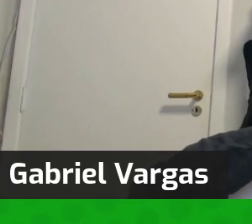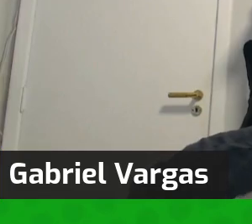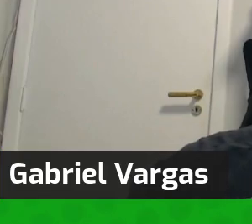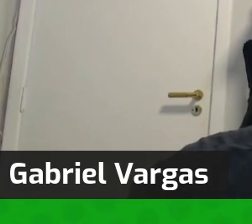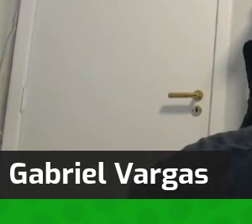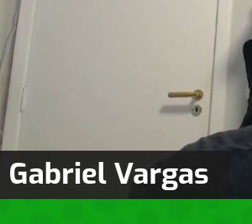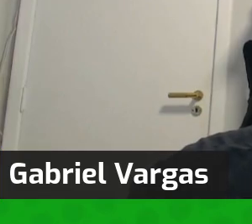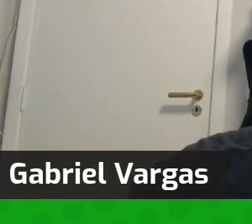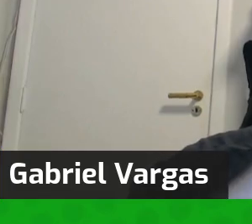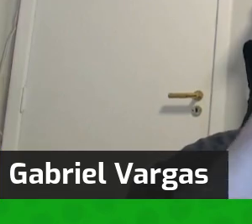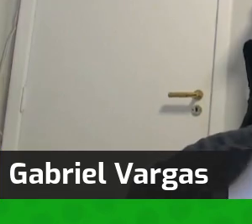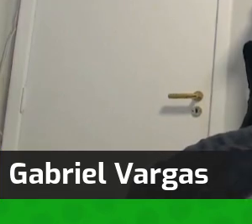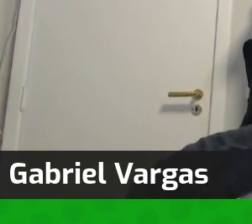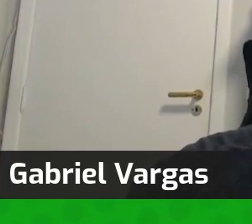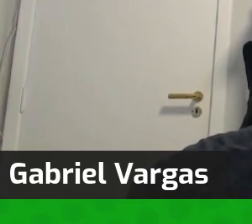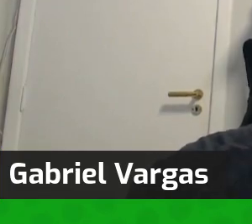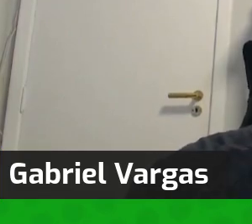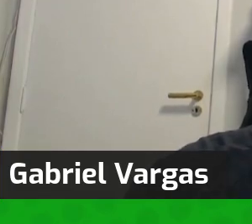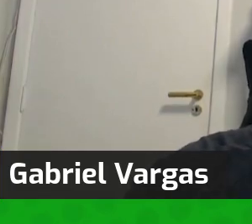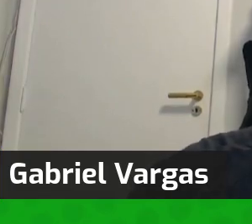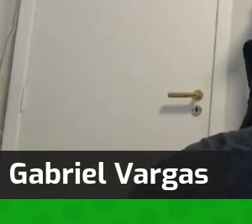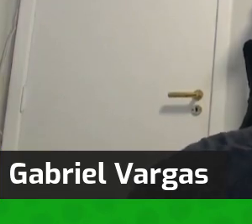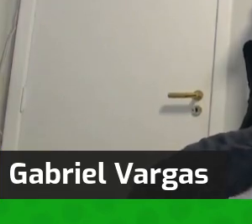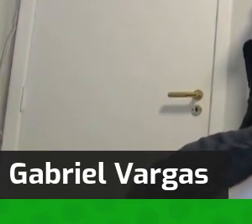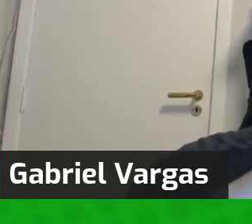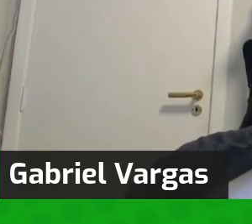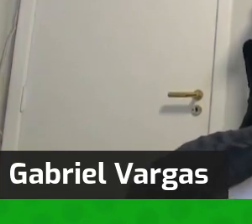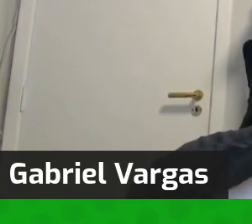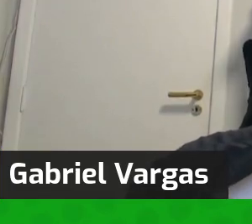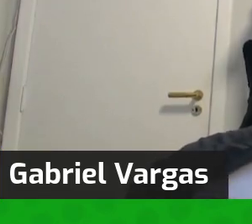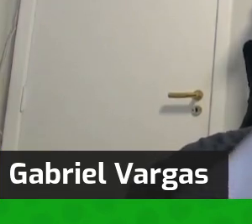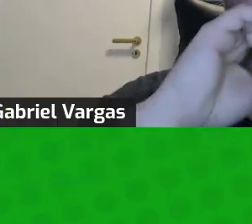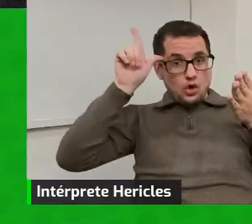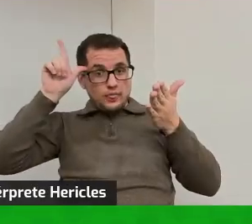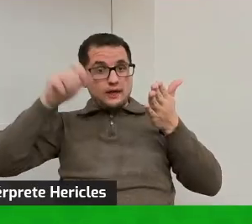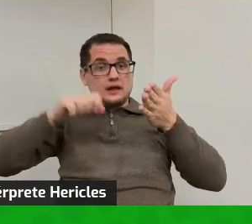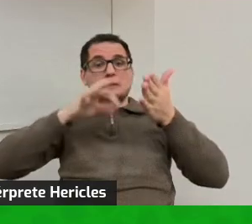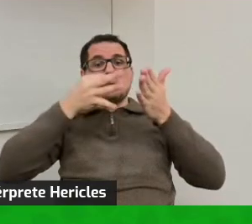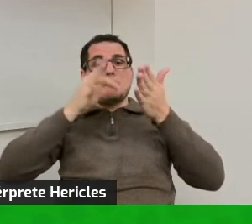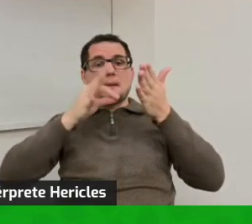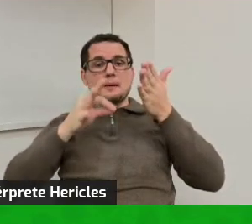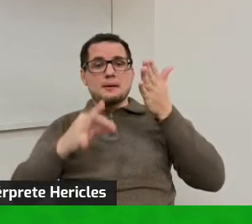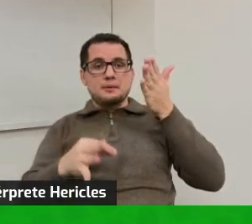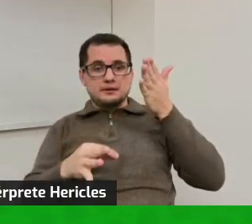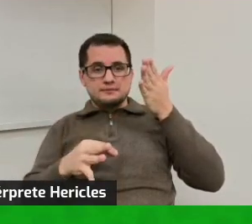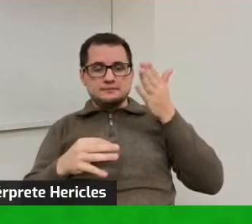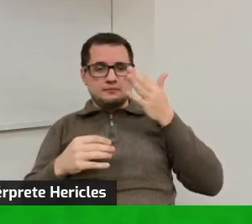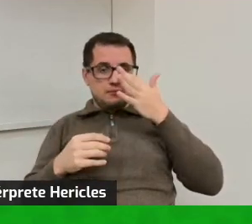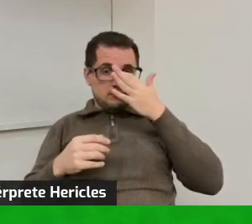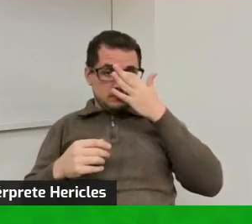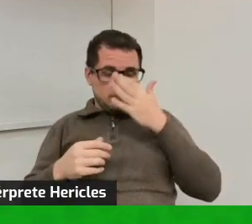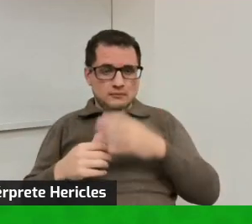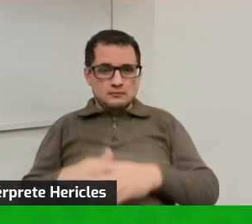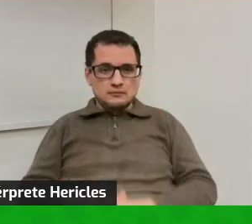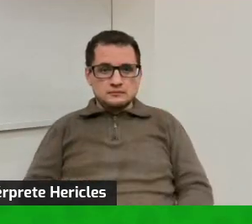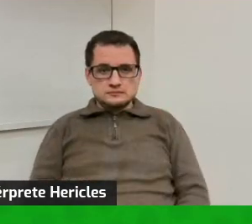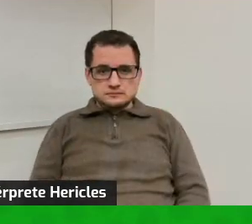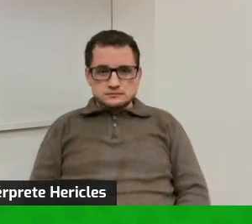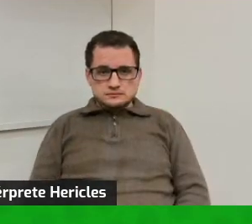E antes disso, a gente vai corrigir o exercício de ontem, né? Bom, marco ali, Toledo estava 15